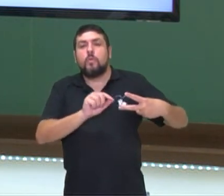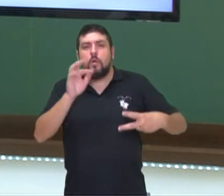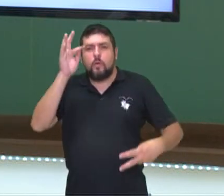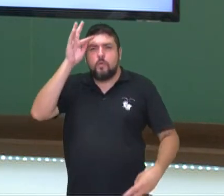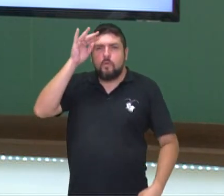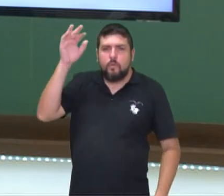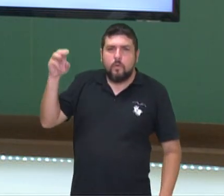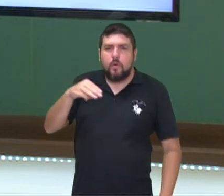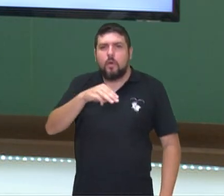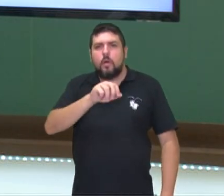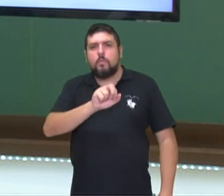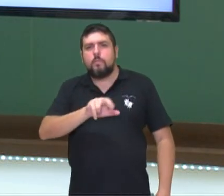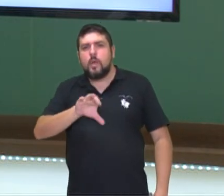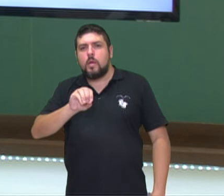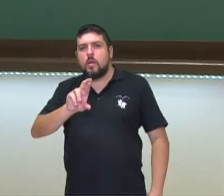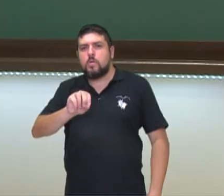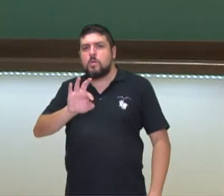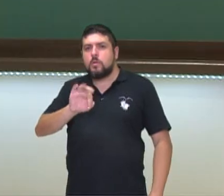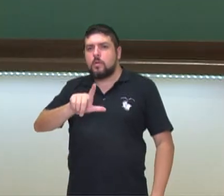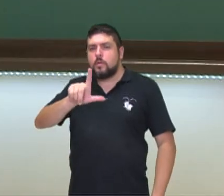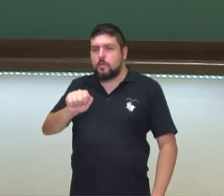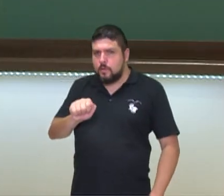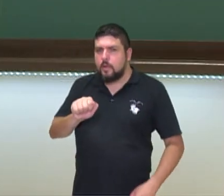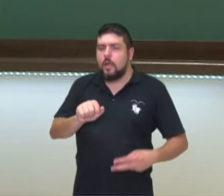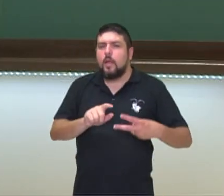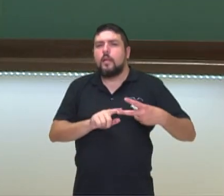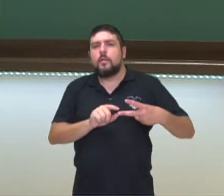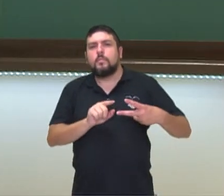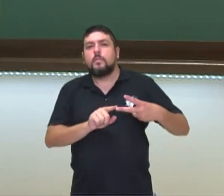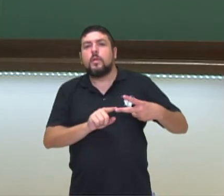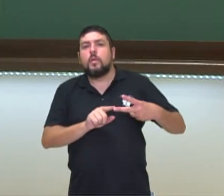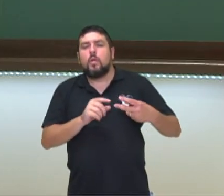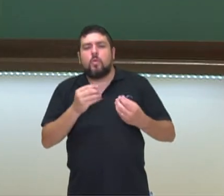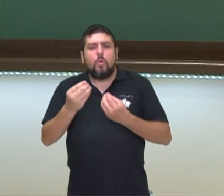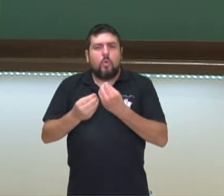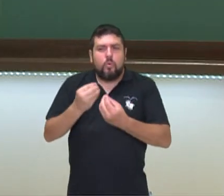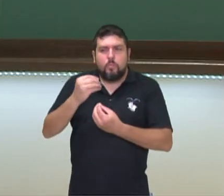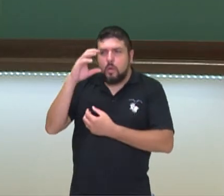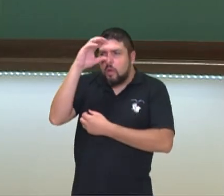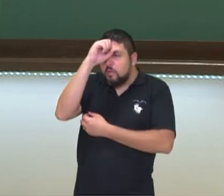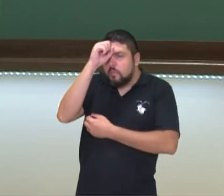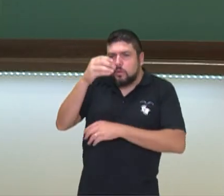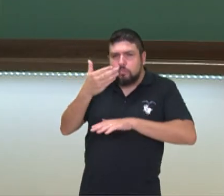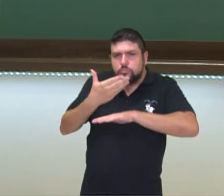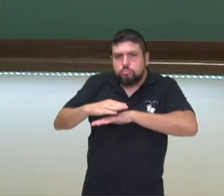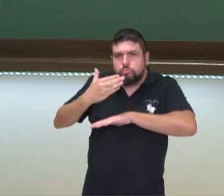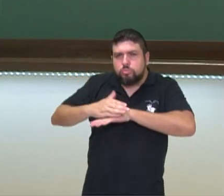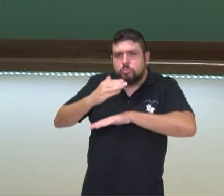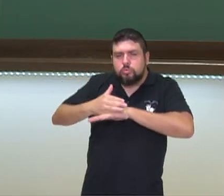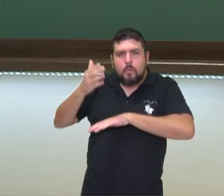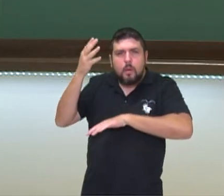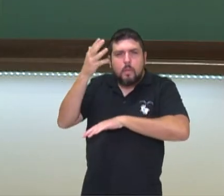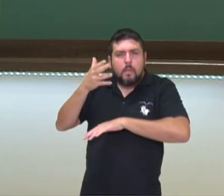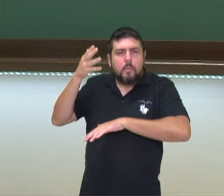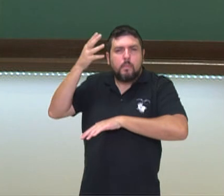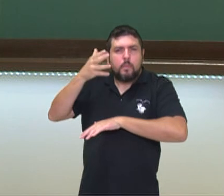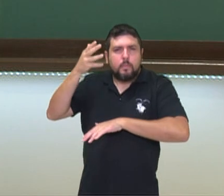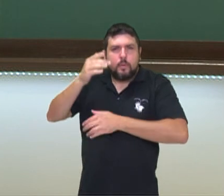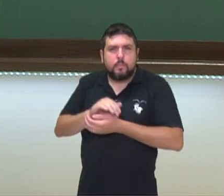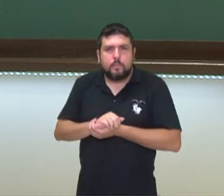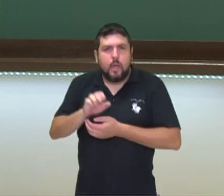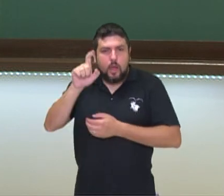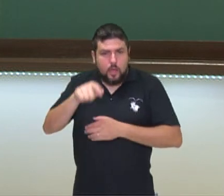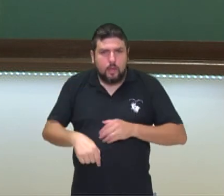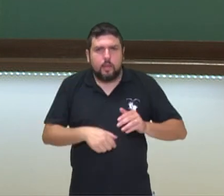Sérgio Cortella, como aprendi a falar bem em público, sobre as técnicas de oratória, que é uma técnica, então, portanto,